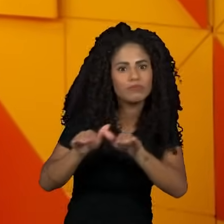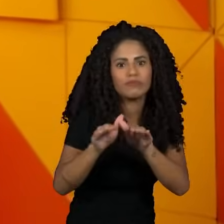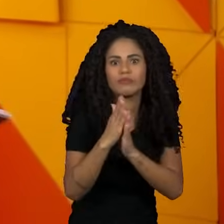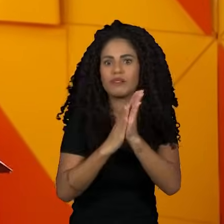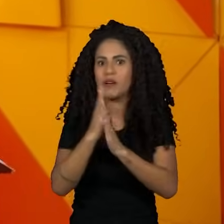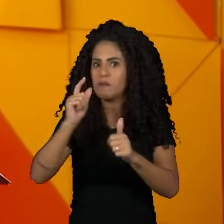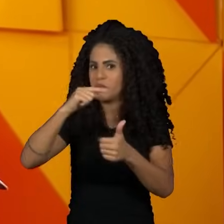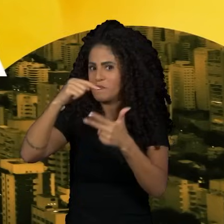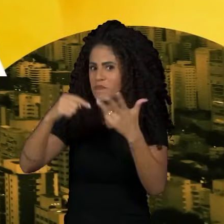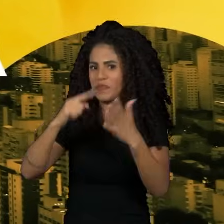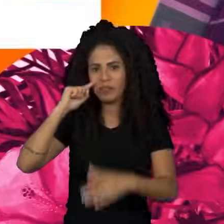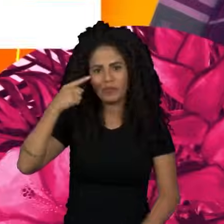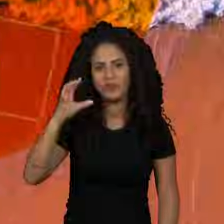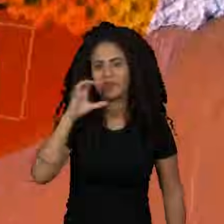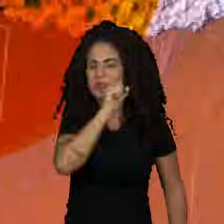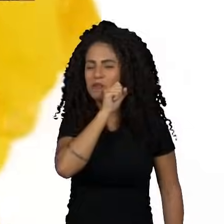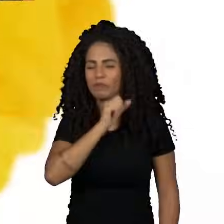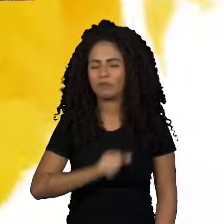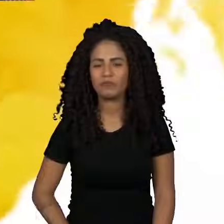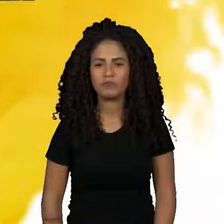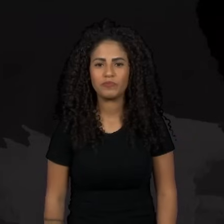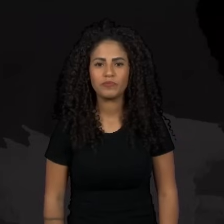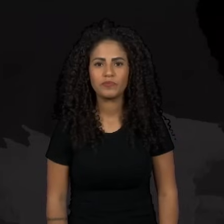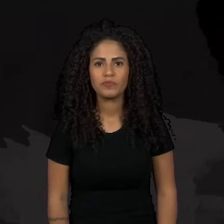daí que eu já volto.